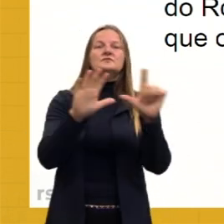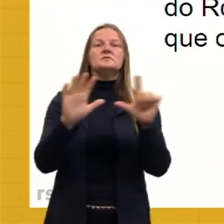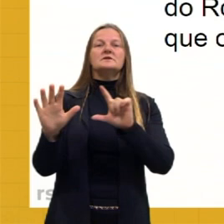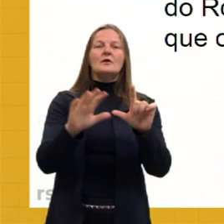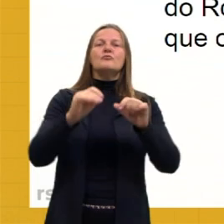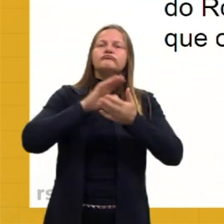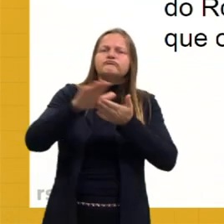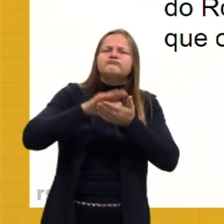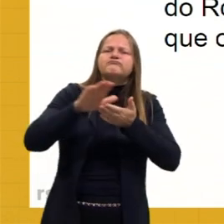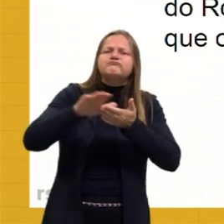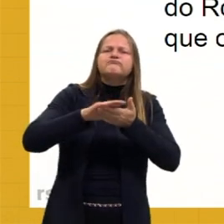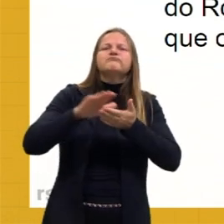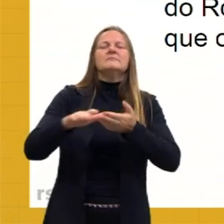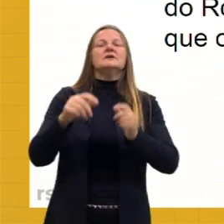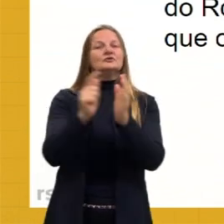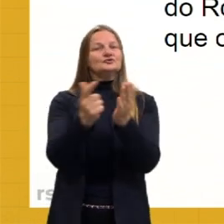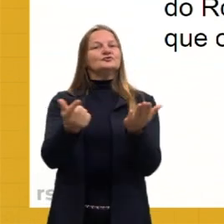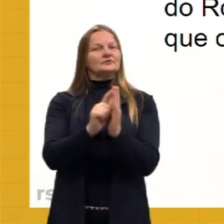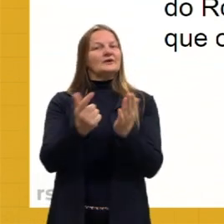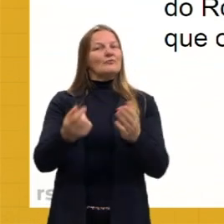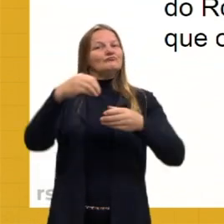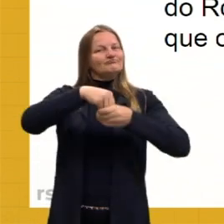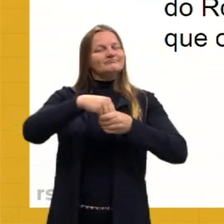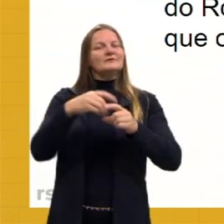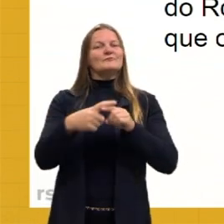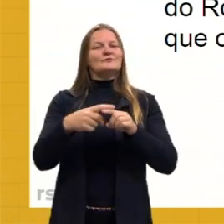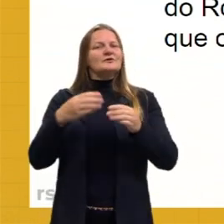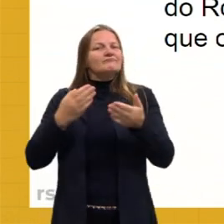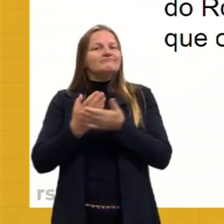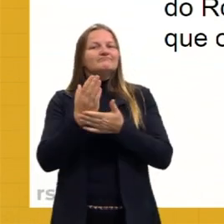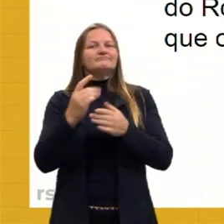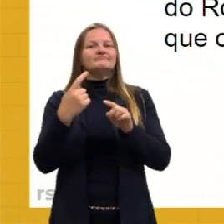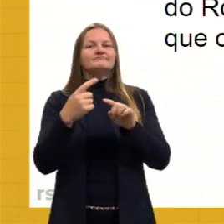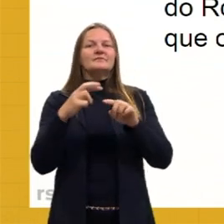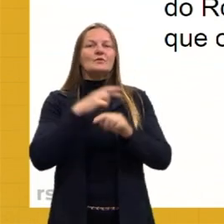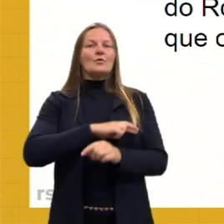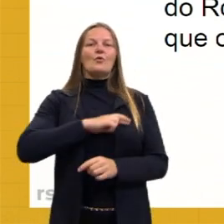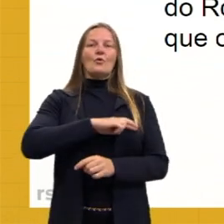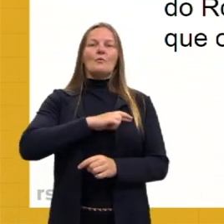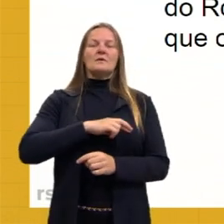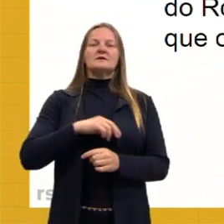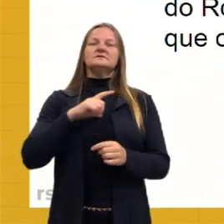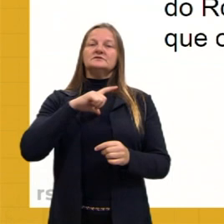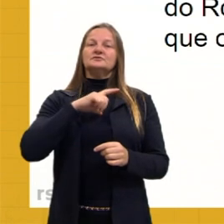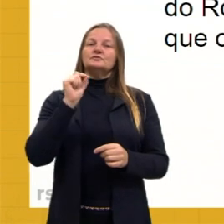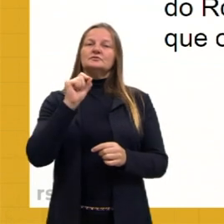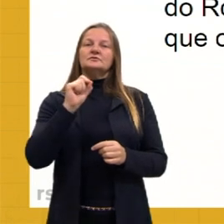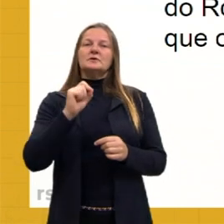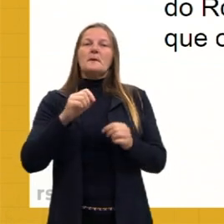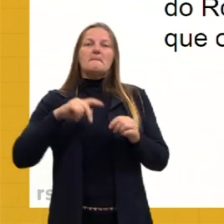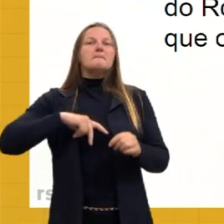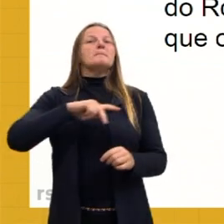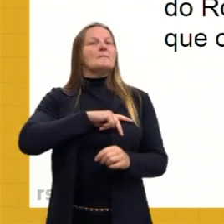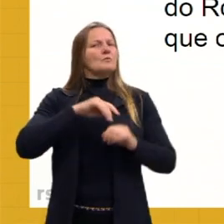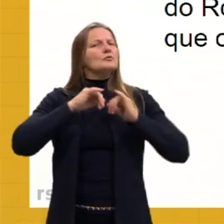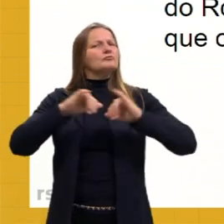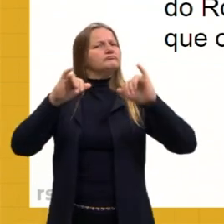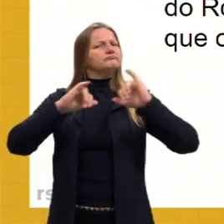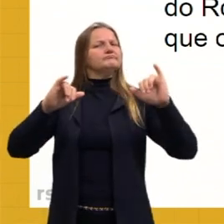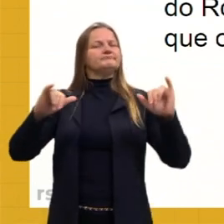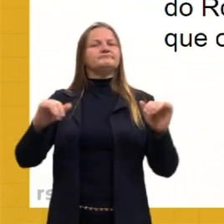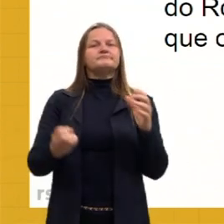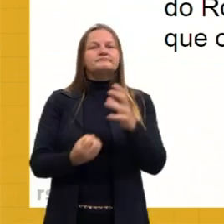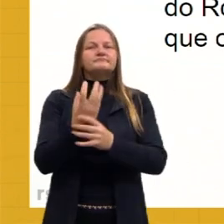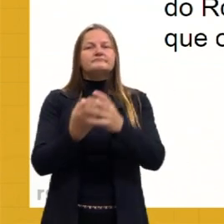semanal que eram publicados em jornais e por meio deles o romance se tornou extremamente popular e foi